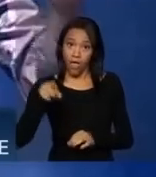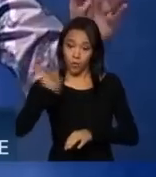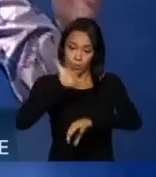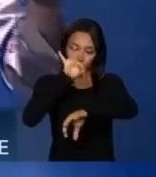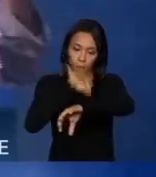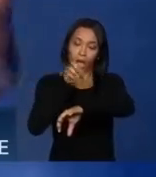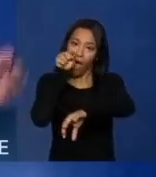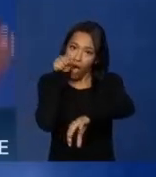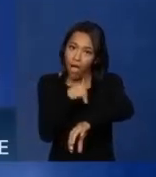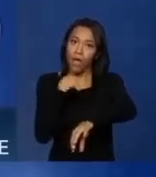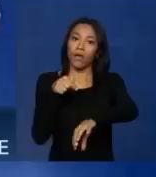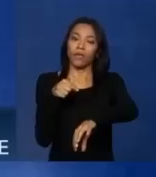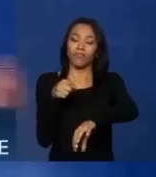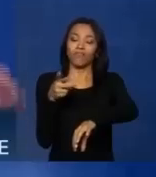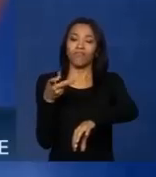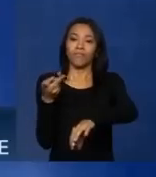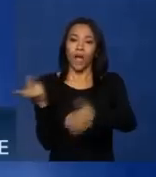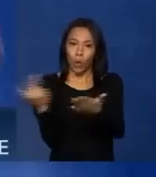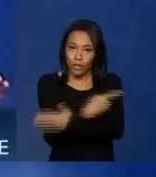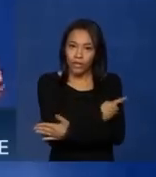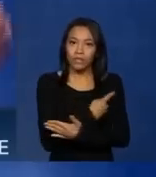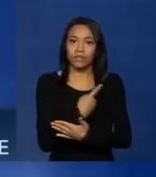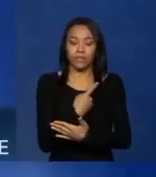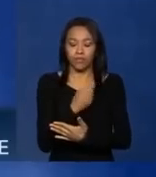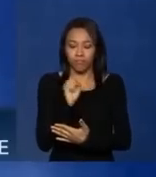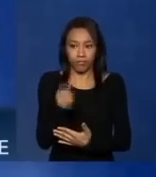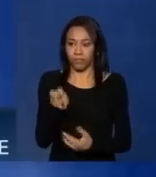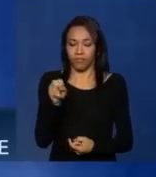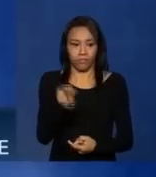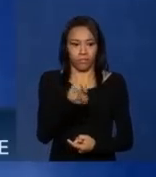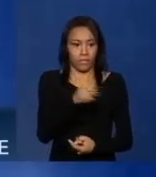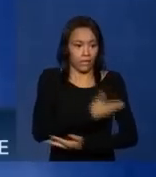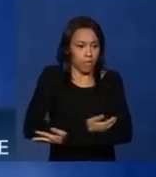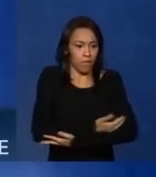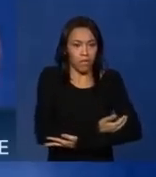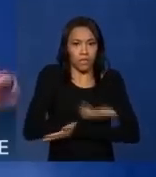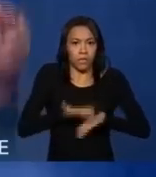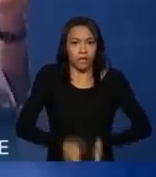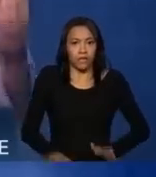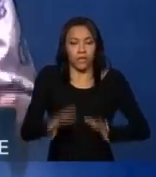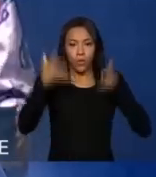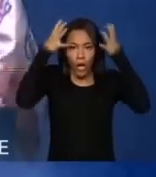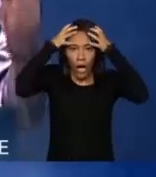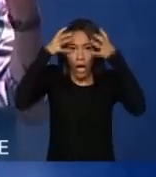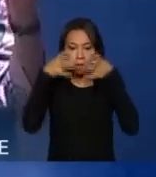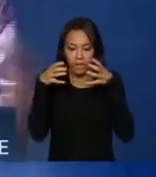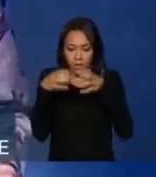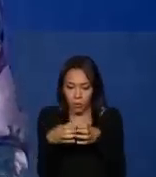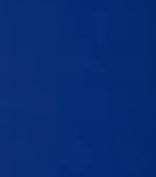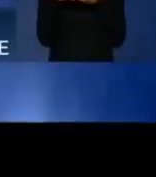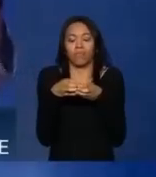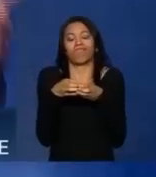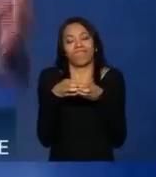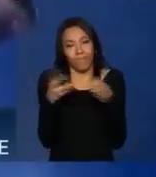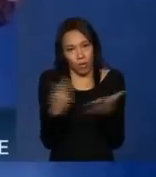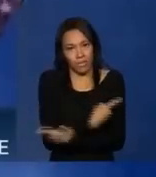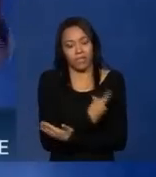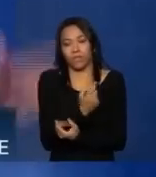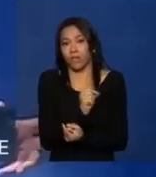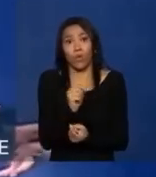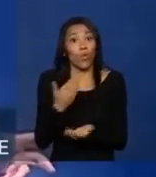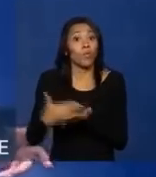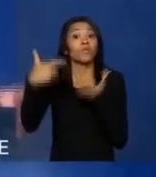algum efeito sobre a quantidade de casos de microencefalia que nós estamos verificando. Começou